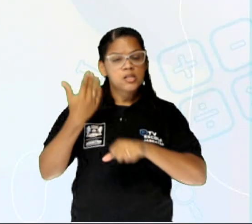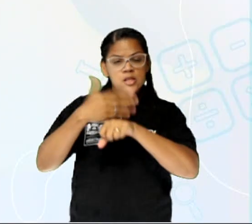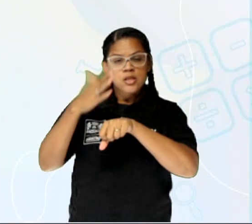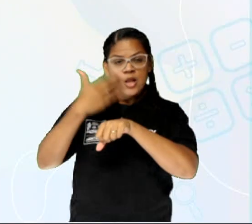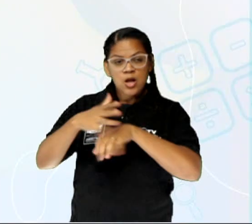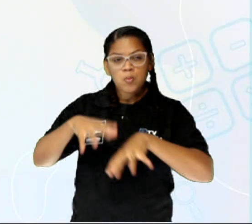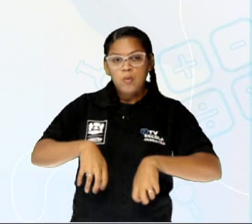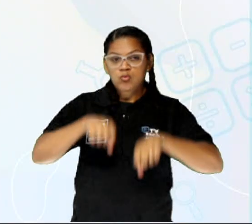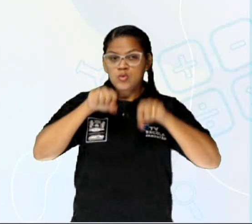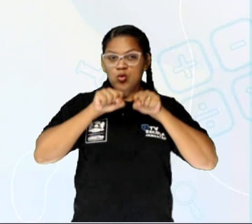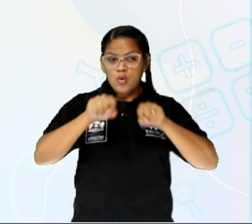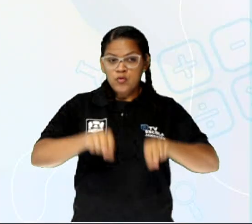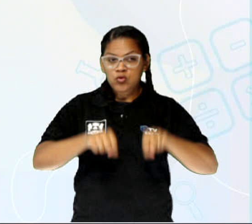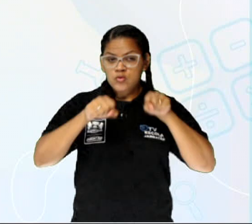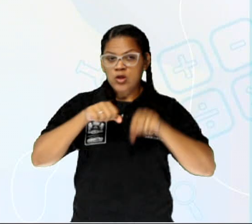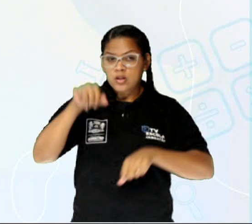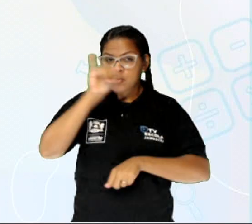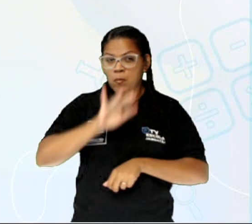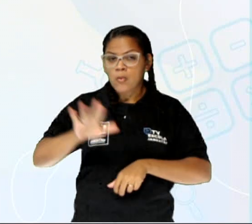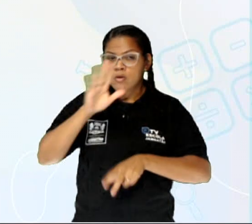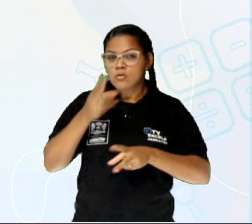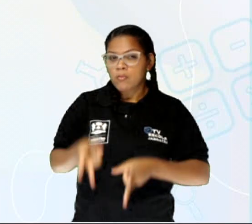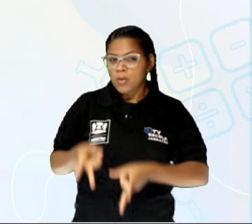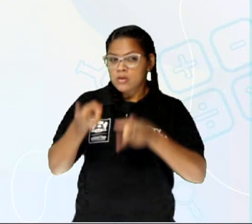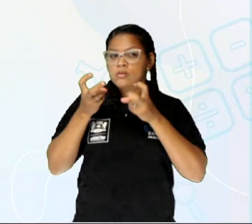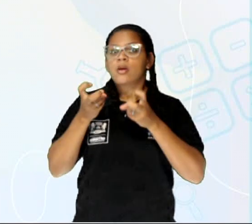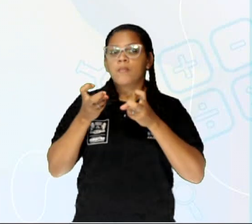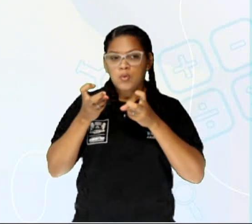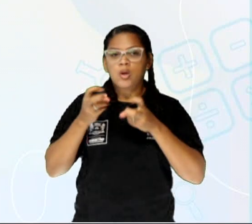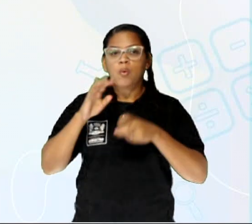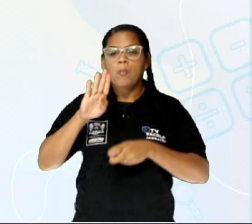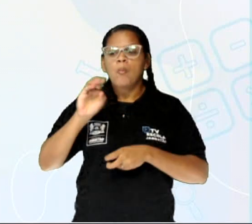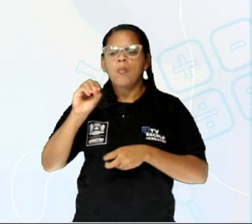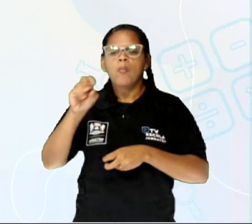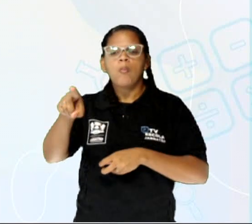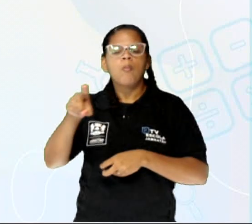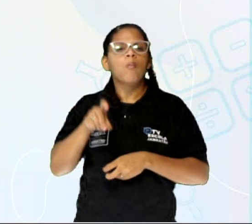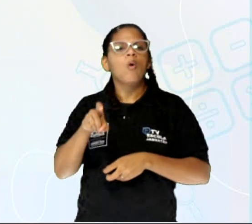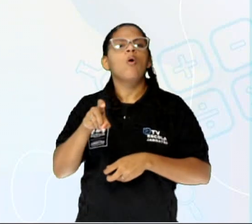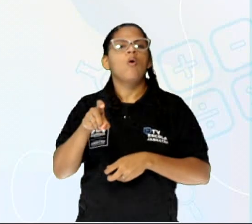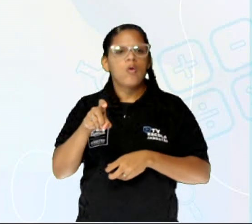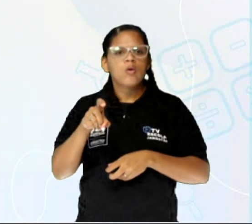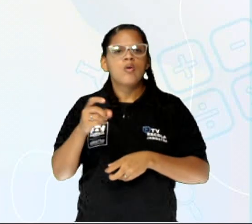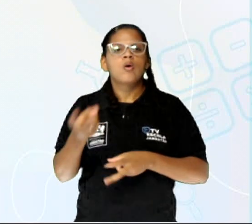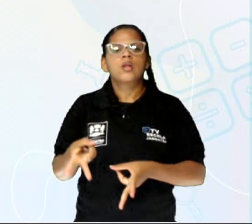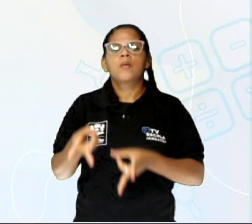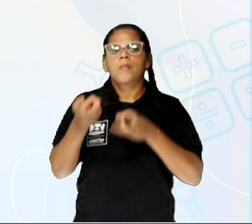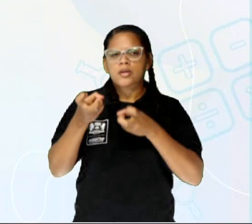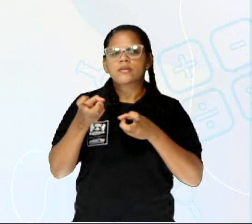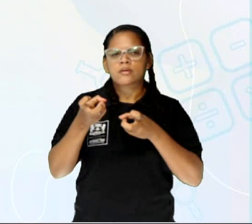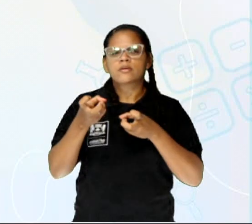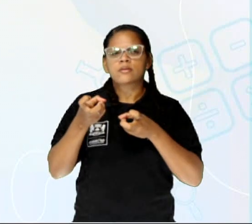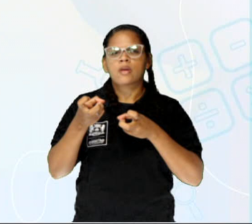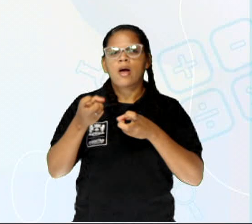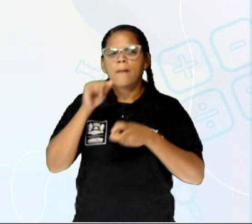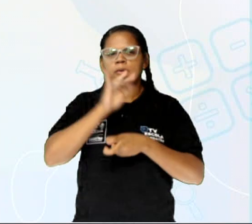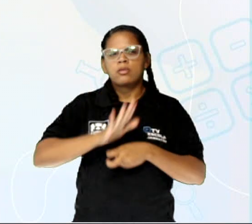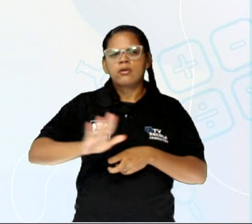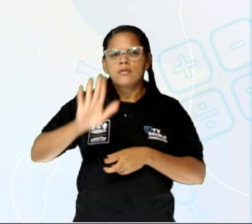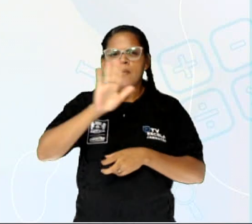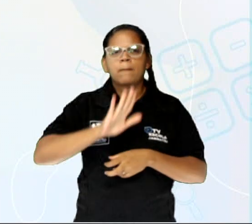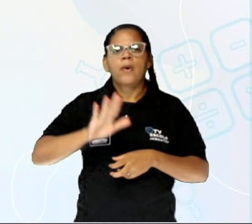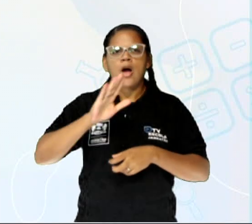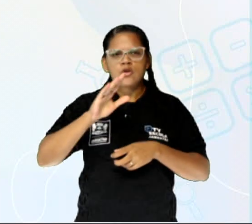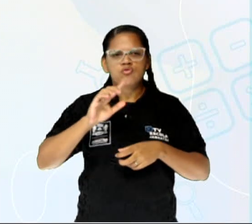Nas imagens aí, a gente já começa a ver aquilo que eu estava dizendo. Olha o box aí, ó. A gente já tem embaixo, né, nessas imagens, um pneu